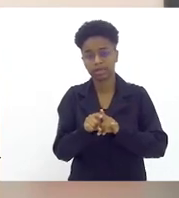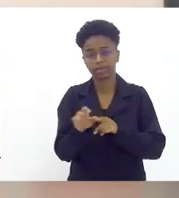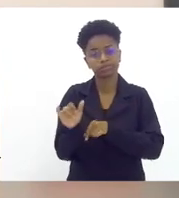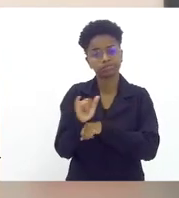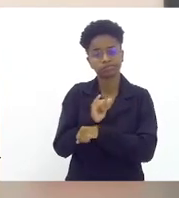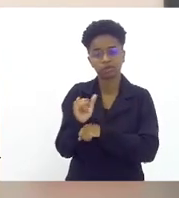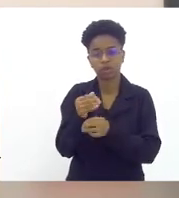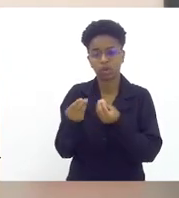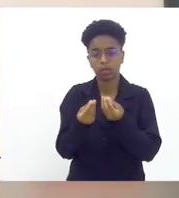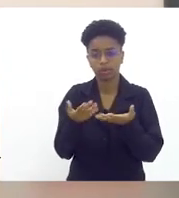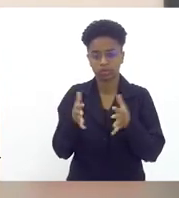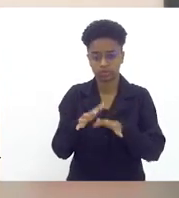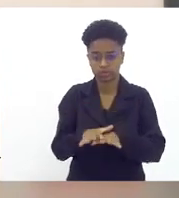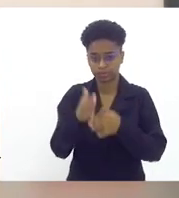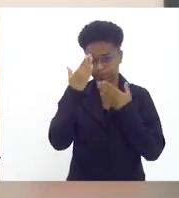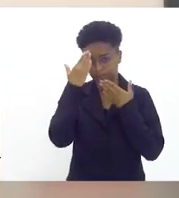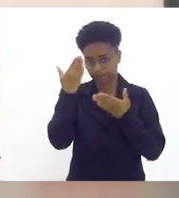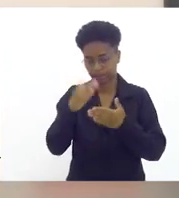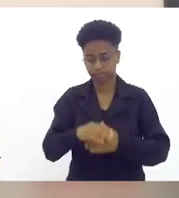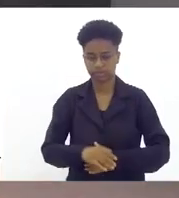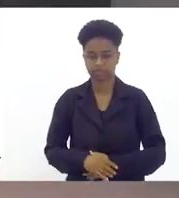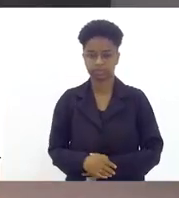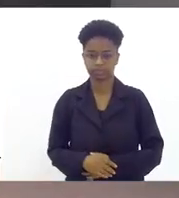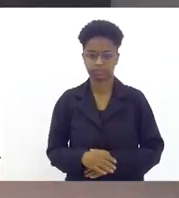de inclusão. Obrigado.